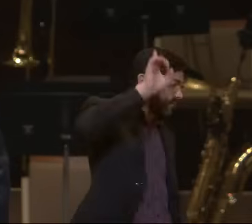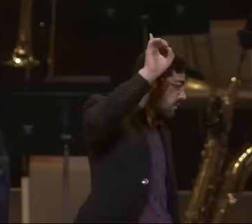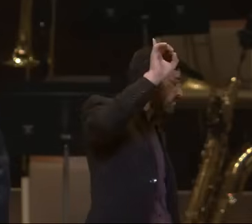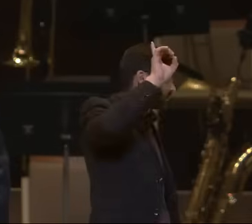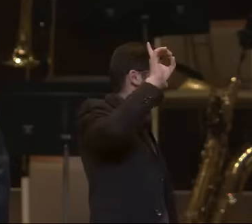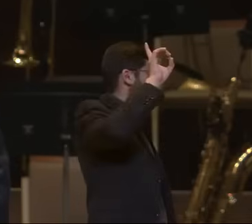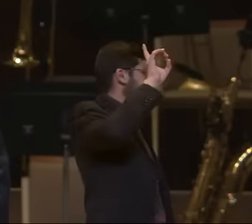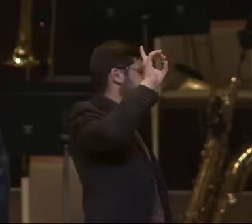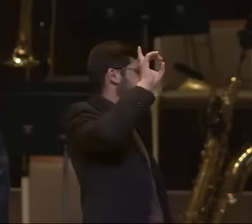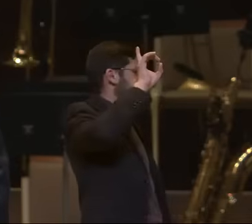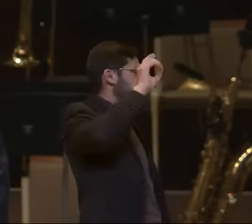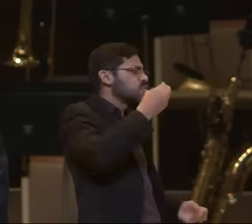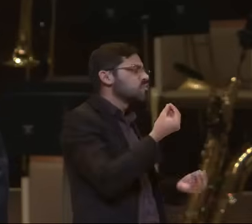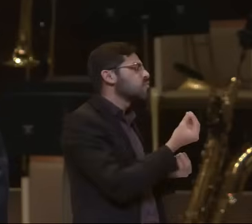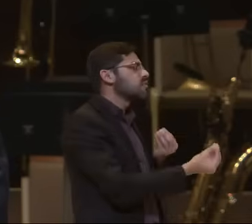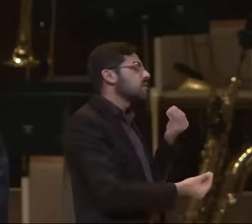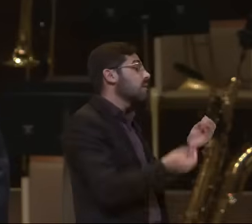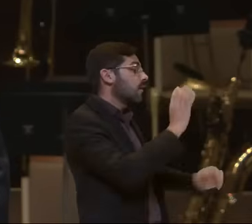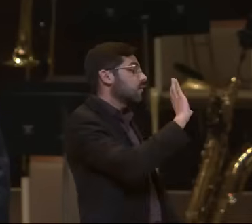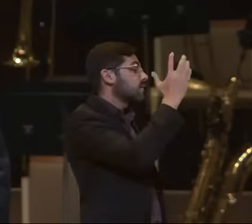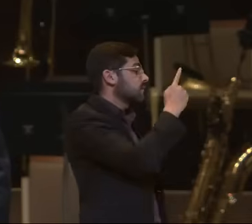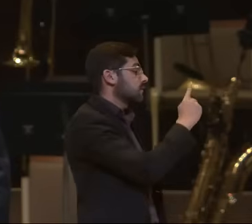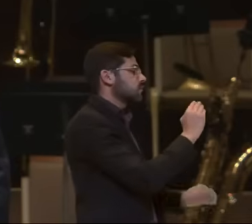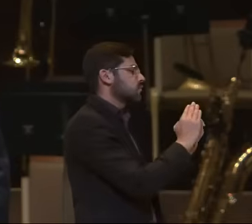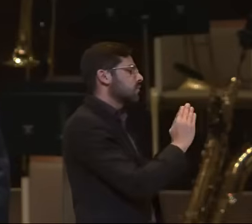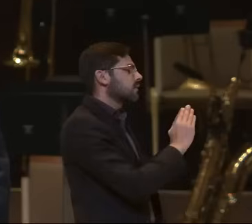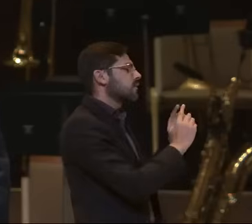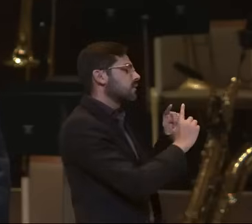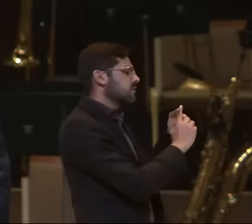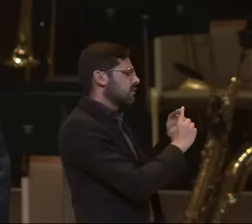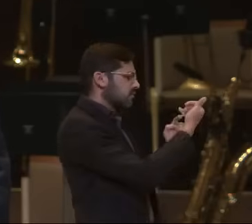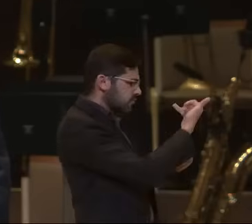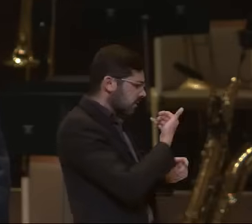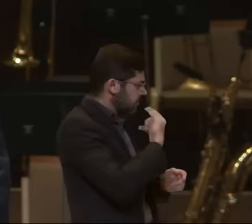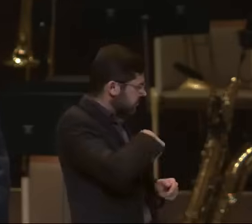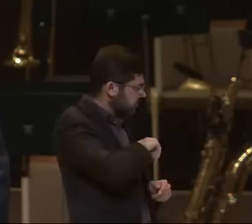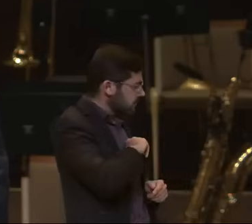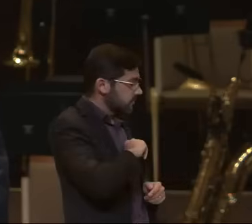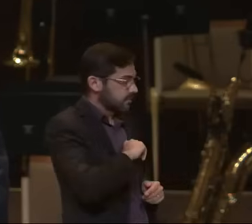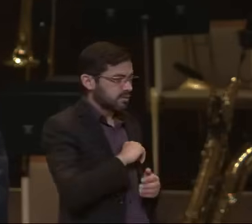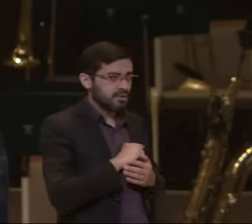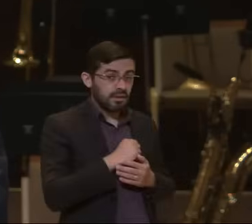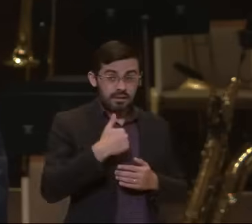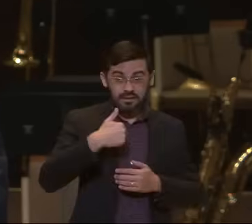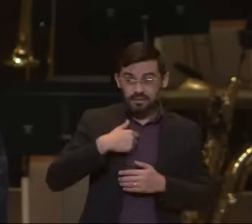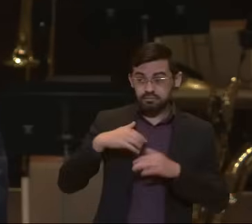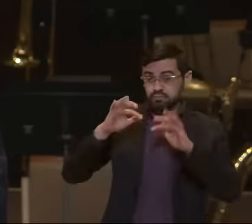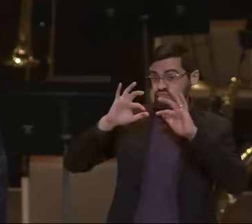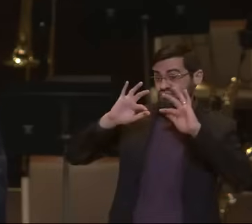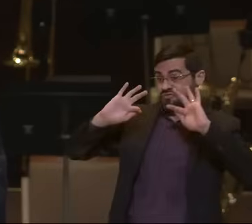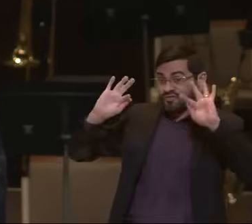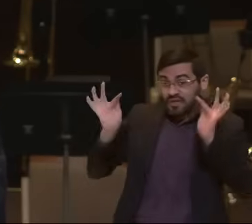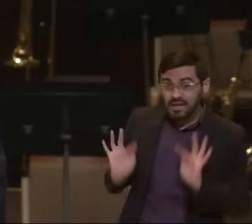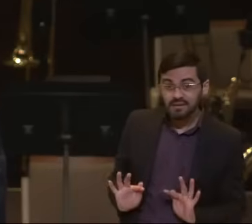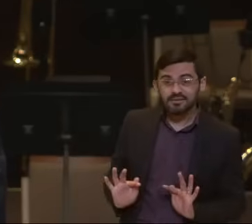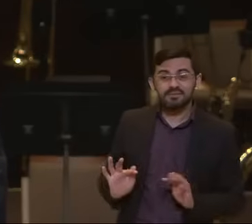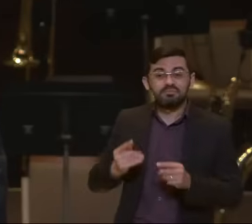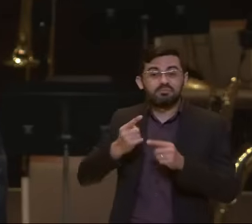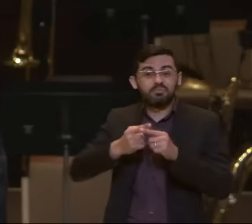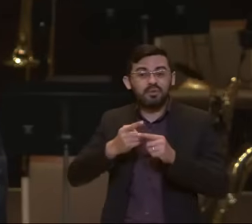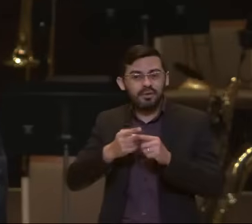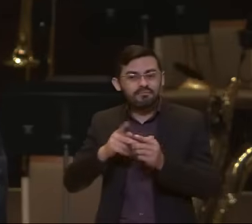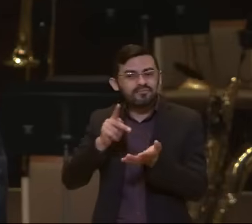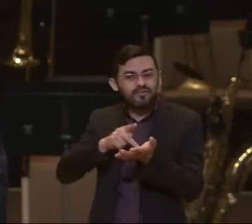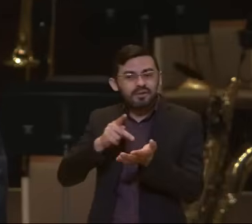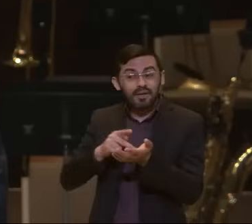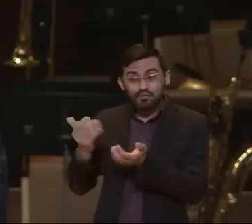Deus. O que está acontecendo aí? Conta para a gente. E eu fiquei tão feliz, porque